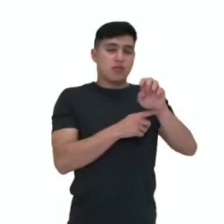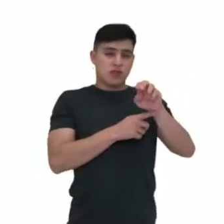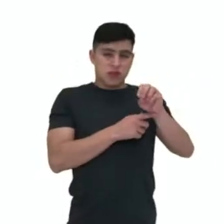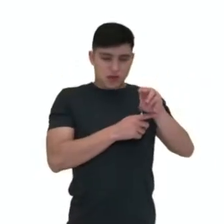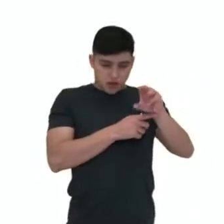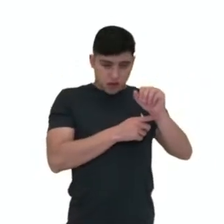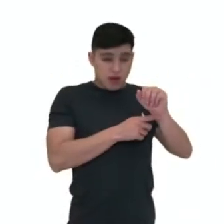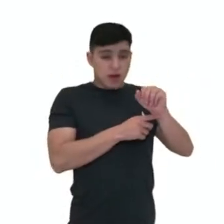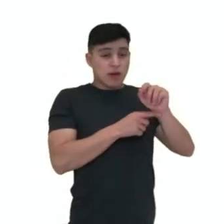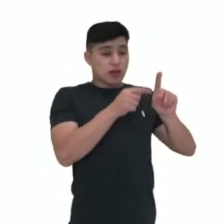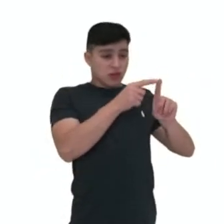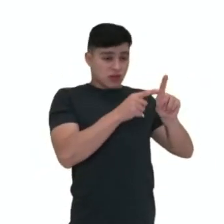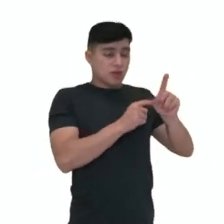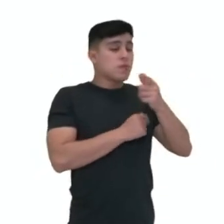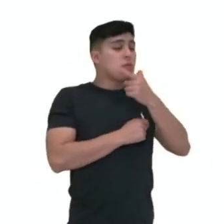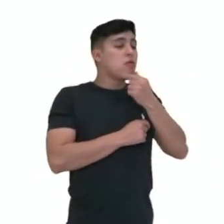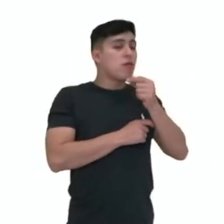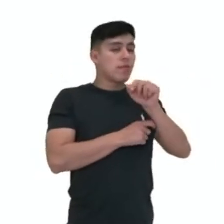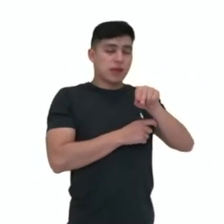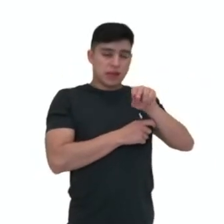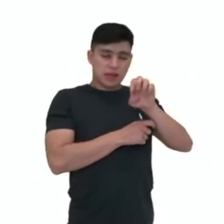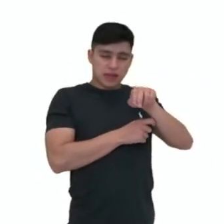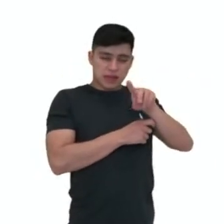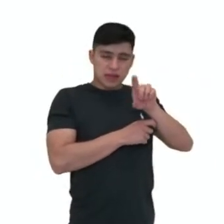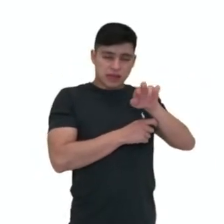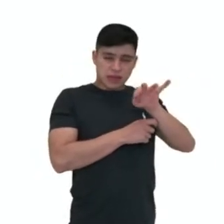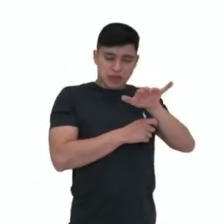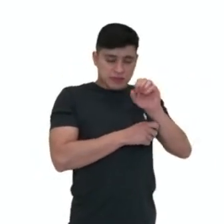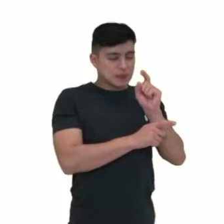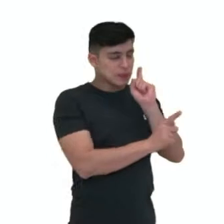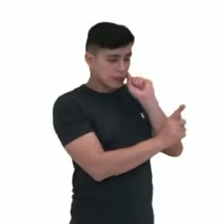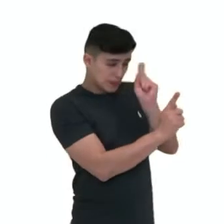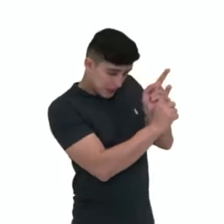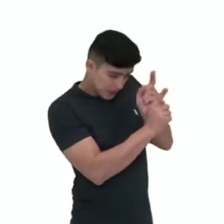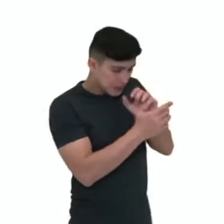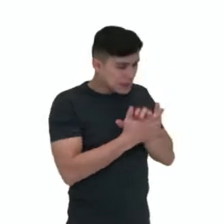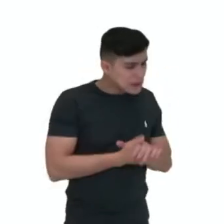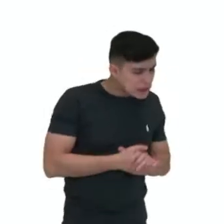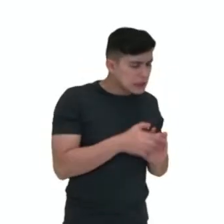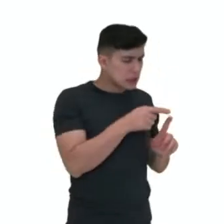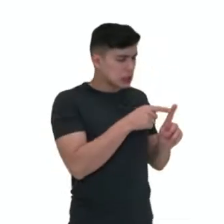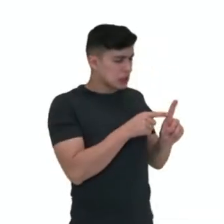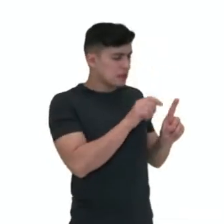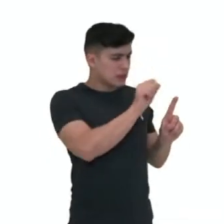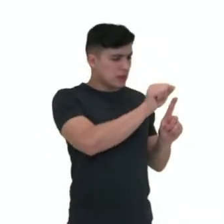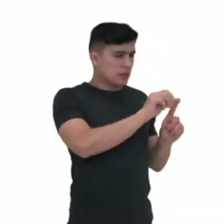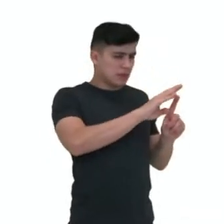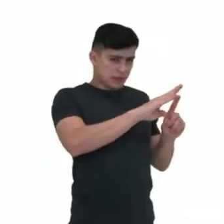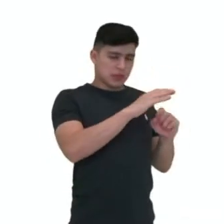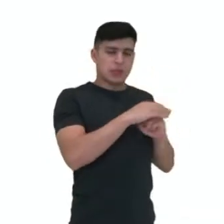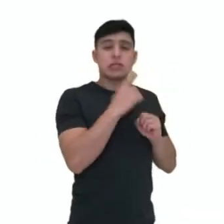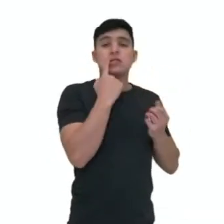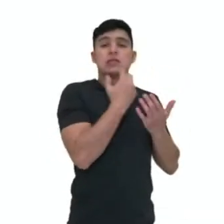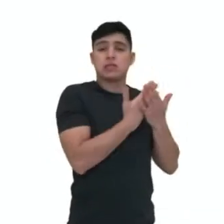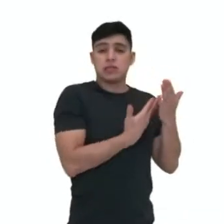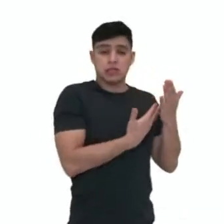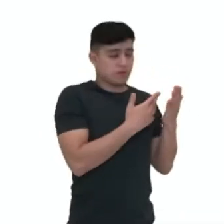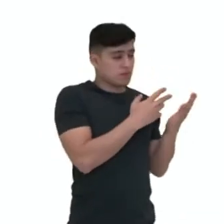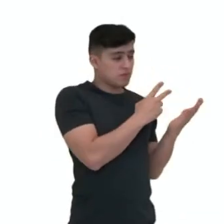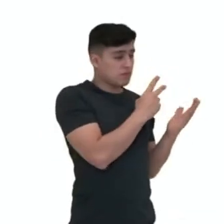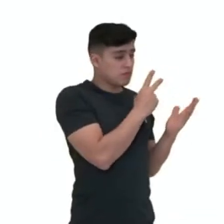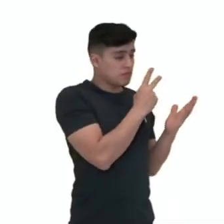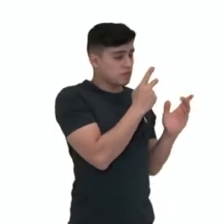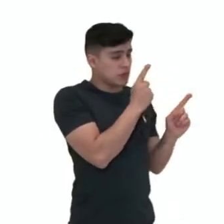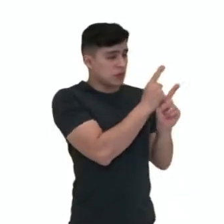de neandertais, a equipe encontrou evidências dos sangues tipo A e B. Então, a presença